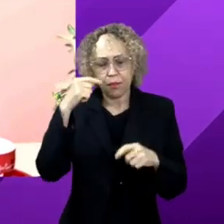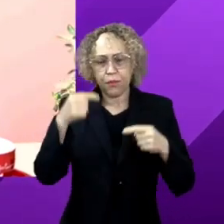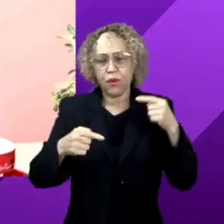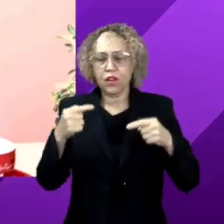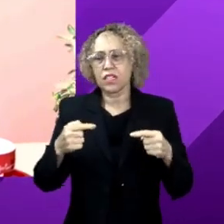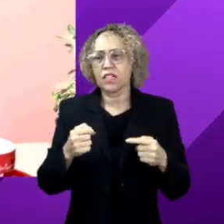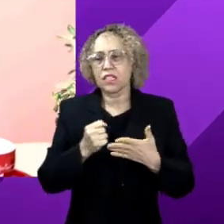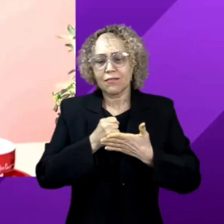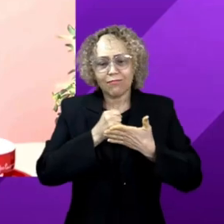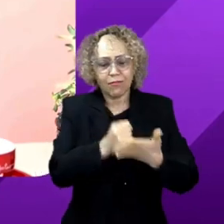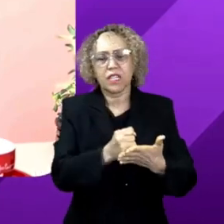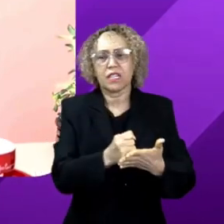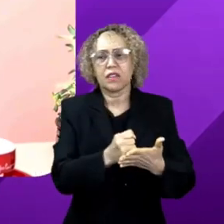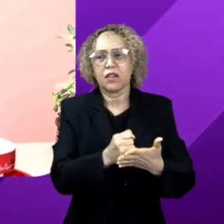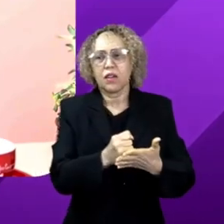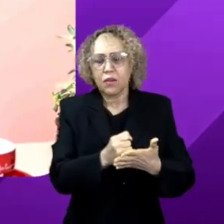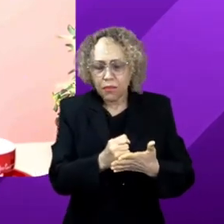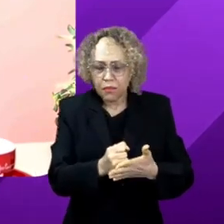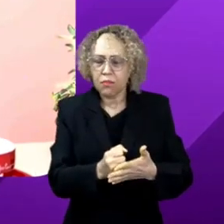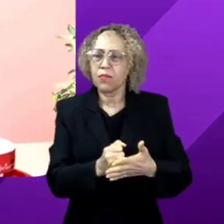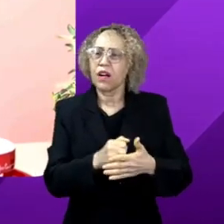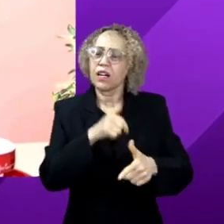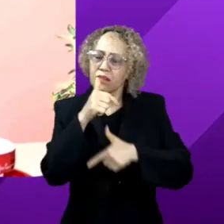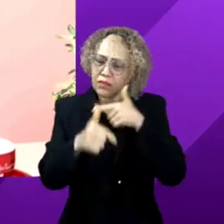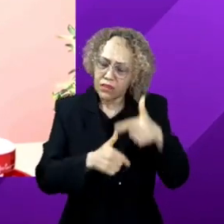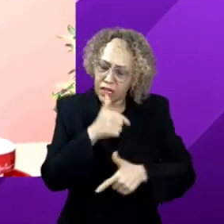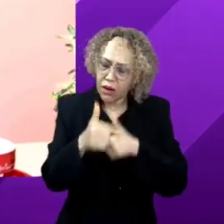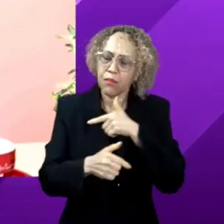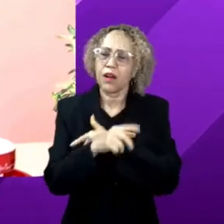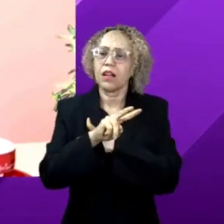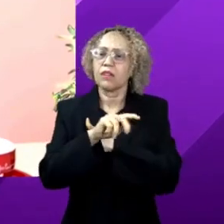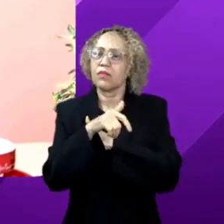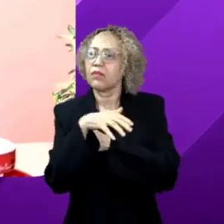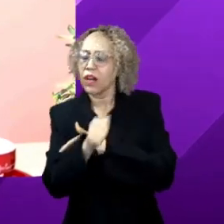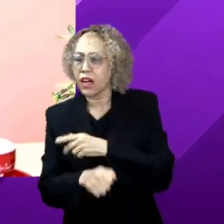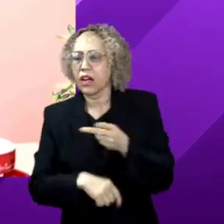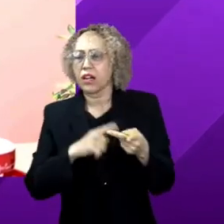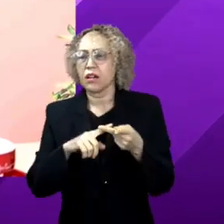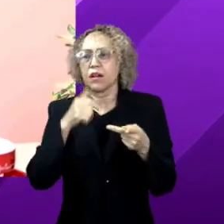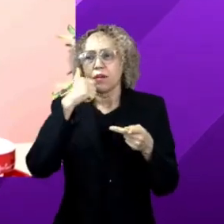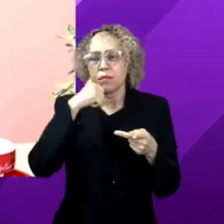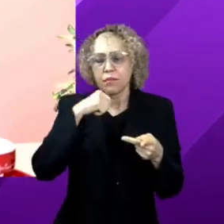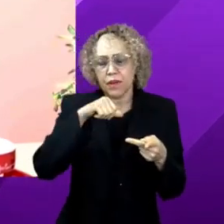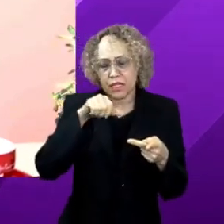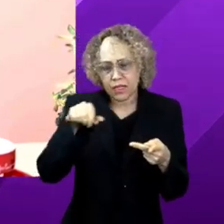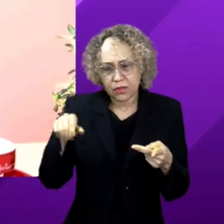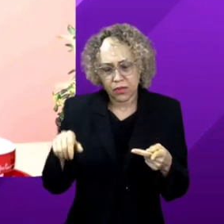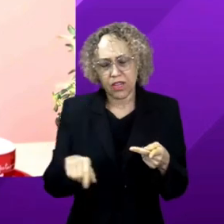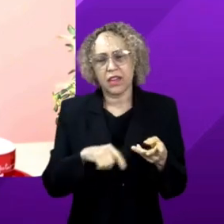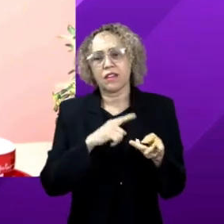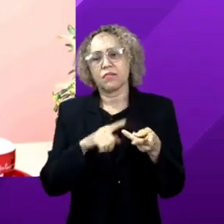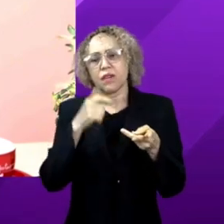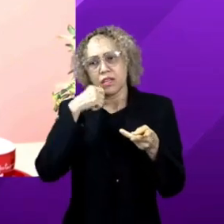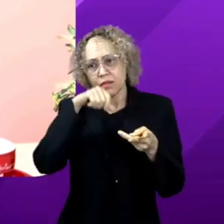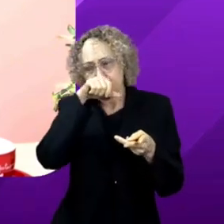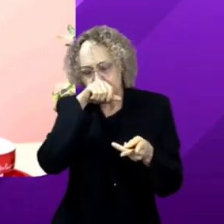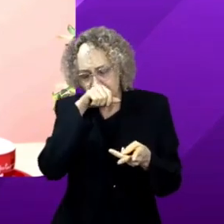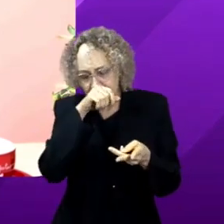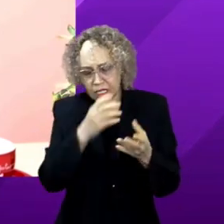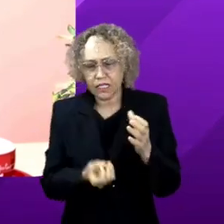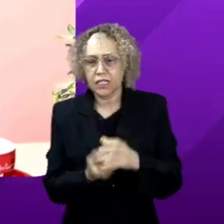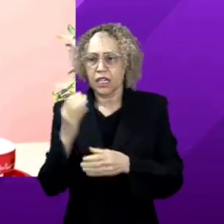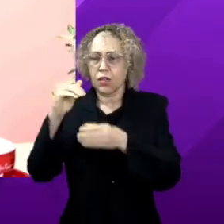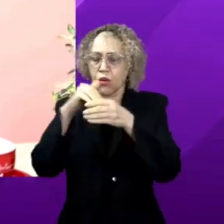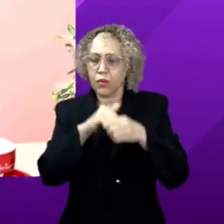a empregabilidade, para o mundo do trabalho, para as mulheres, para as mães, apoiar a criação de cooperativas e redes